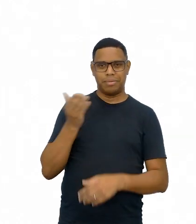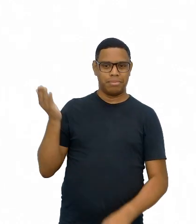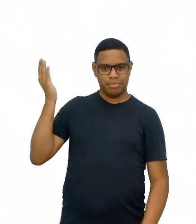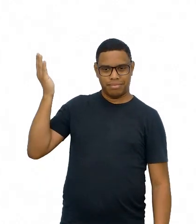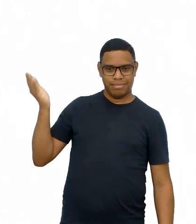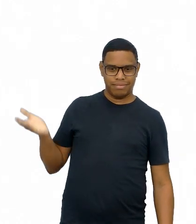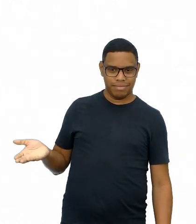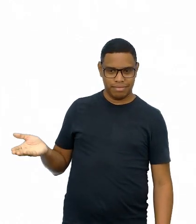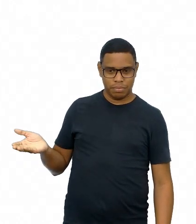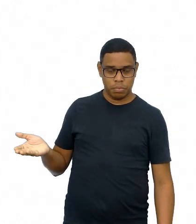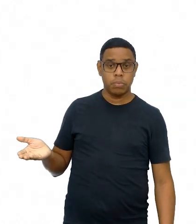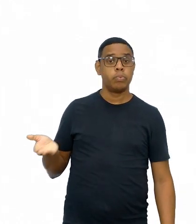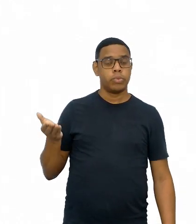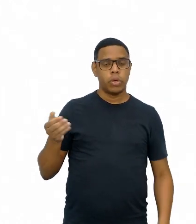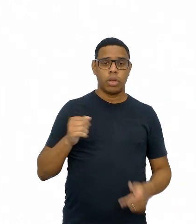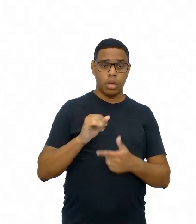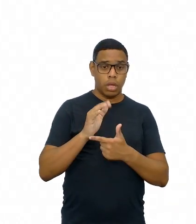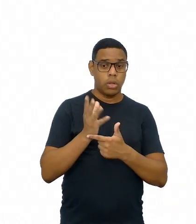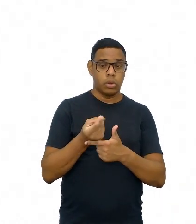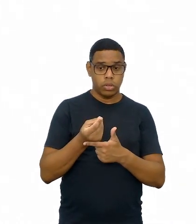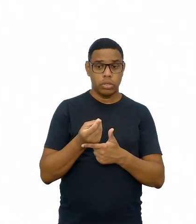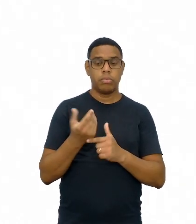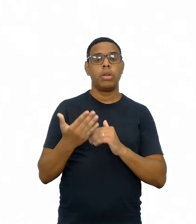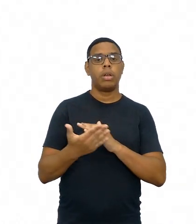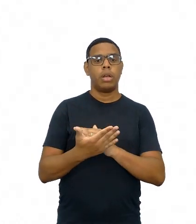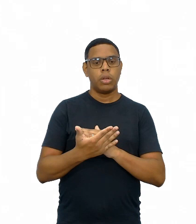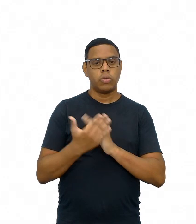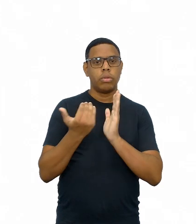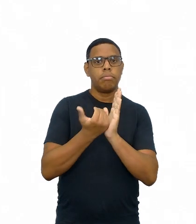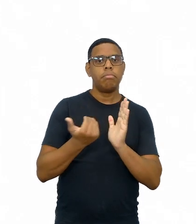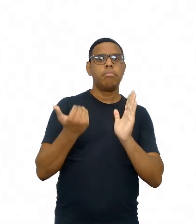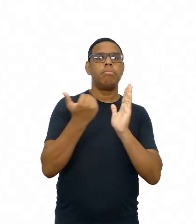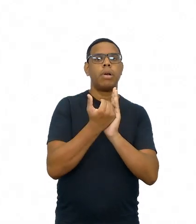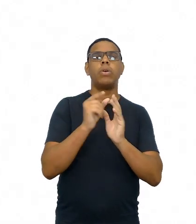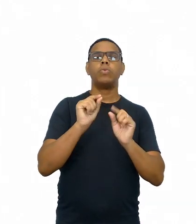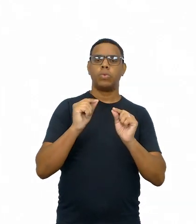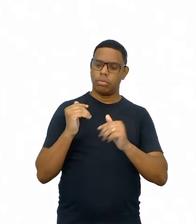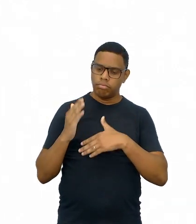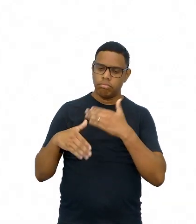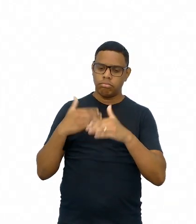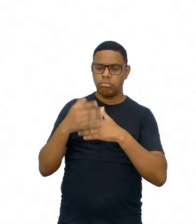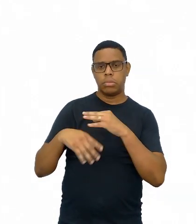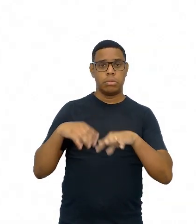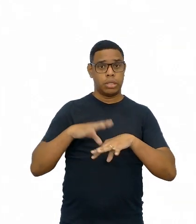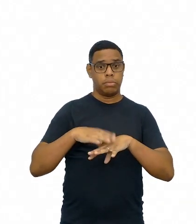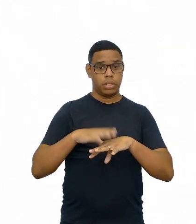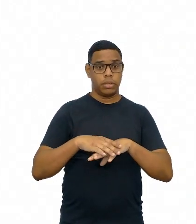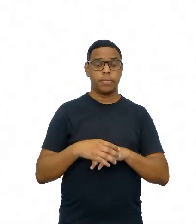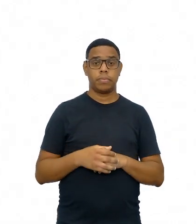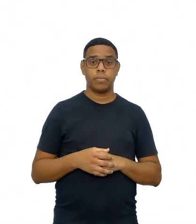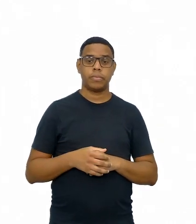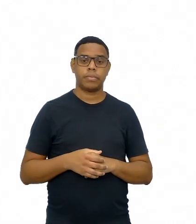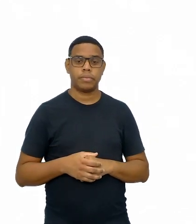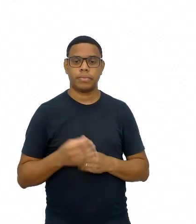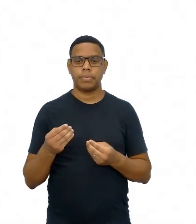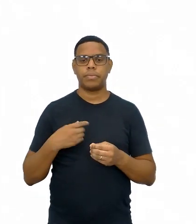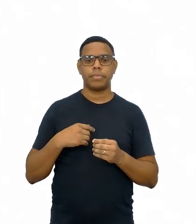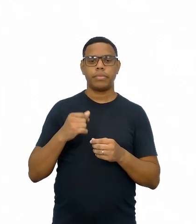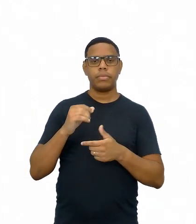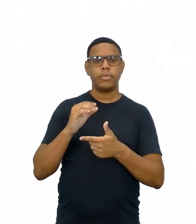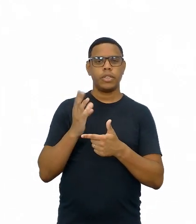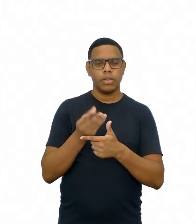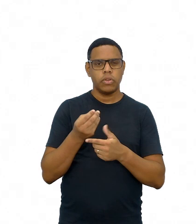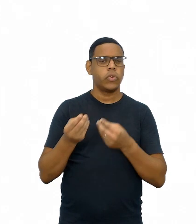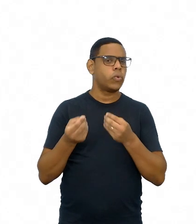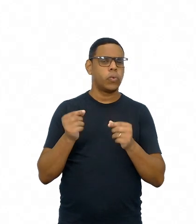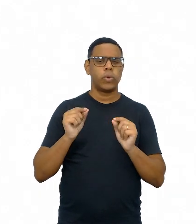aqui. A álgebra, ela potencializa o desenvolvimento da matemática. Então, o que faz a álgebra?